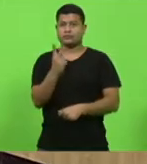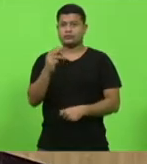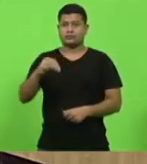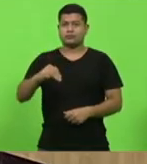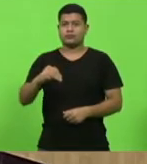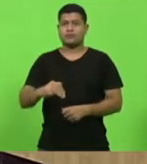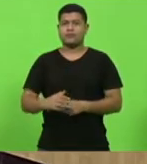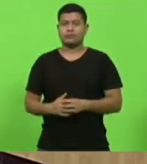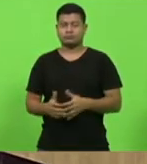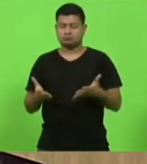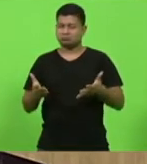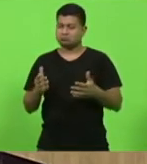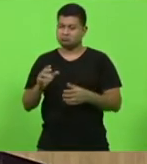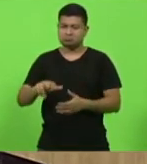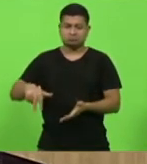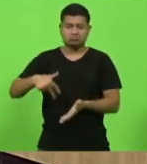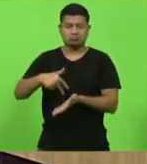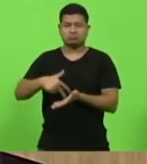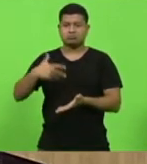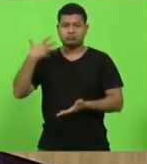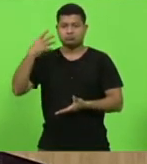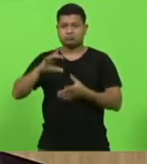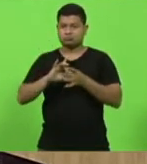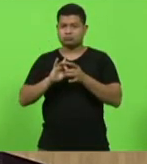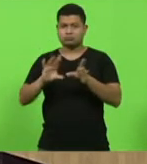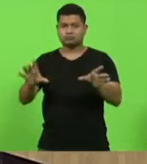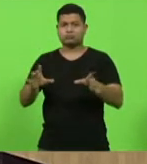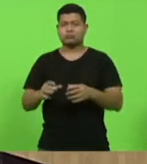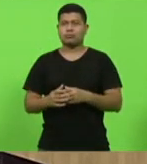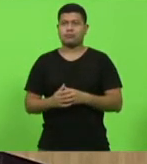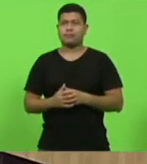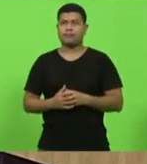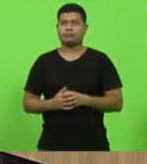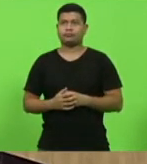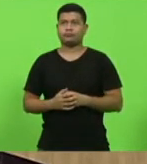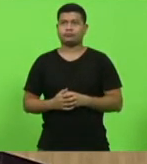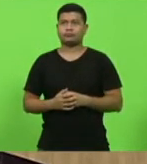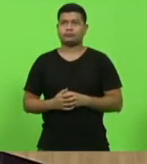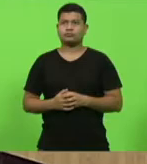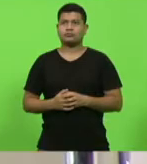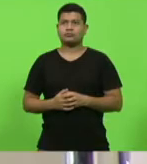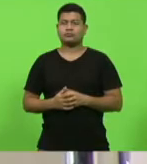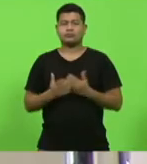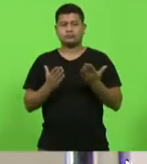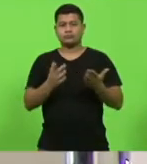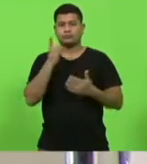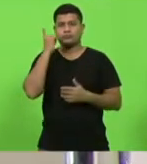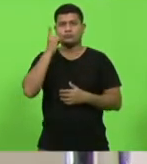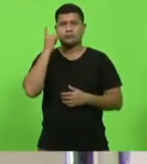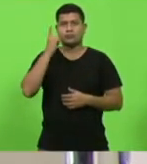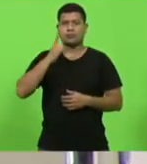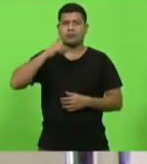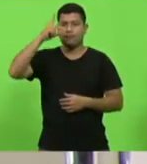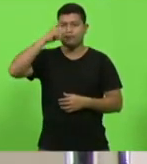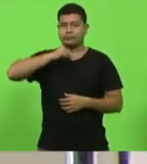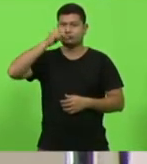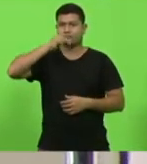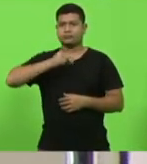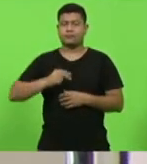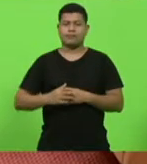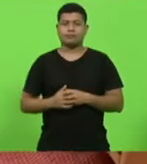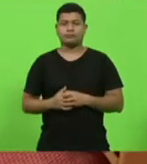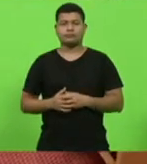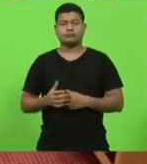minutos quiserem fazer uso da palavra eu vou falar Deputado Kennedy Nunes